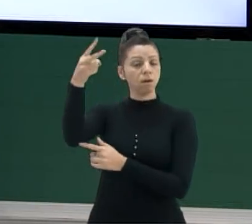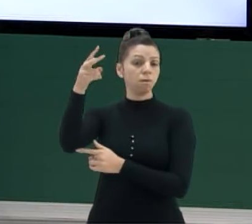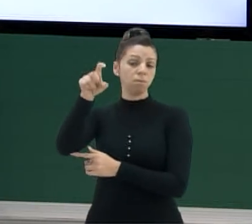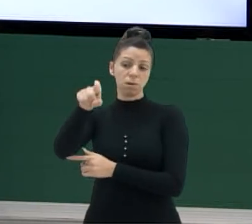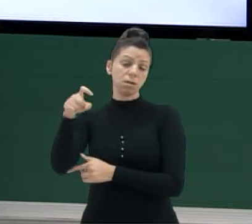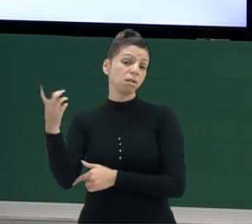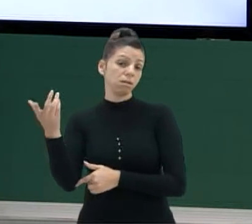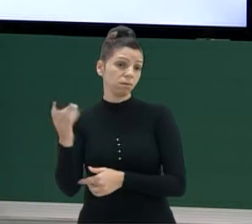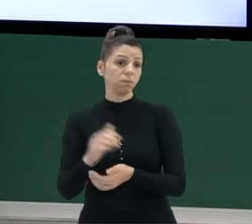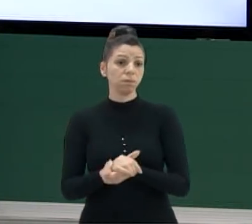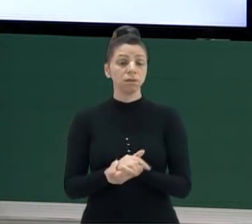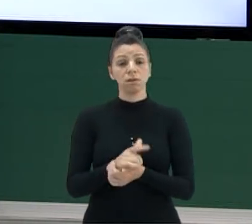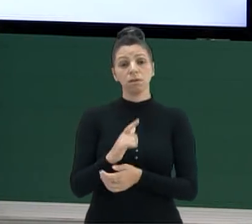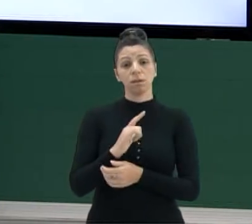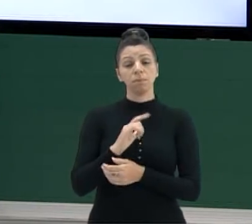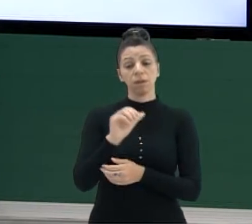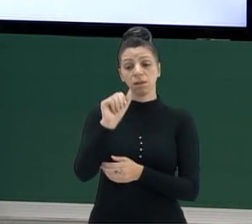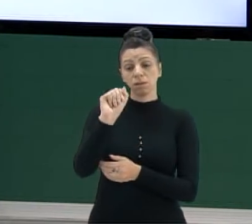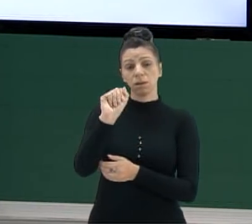outro aqui,